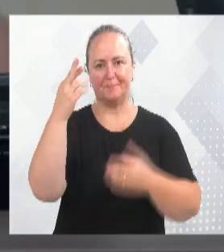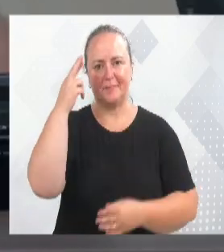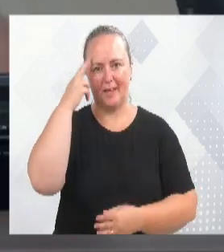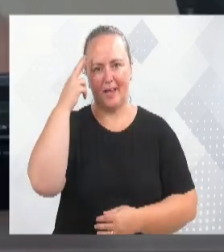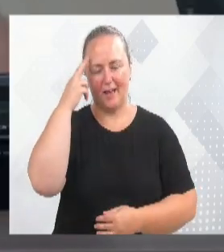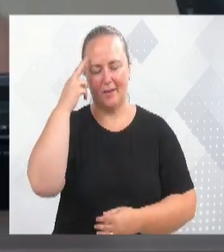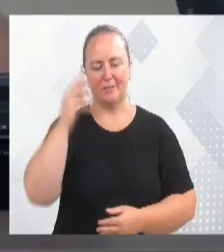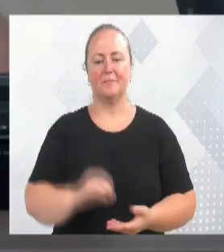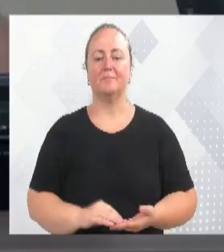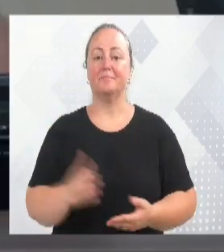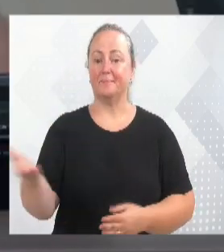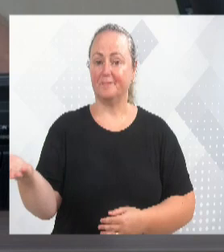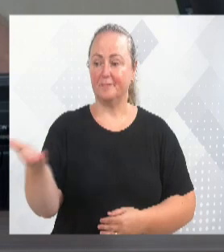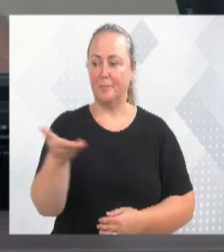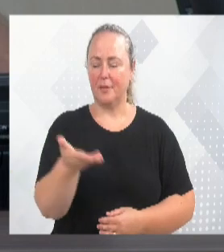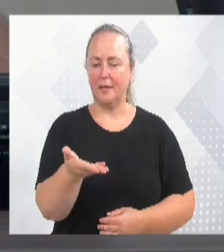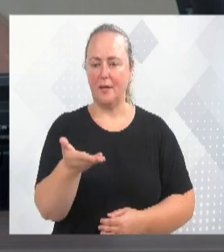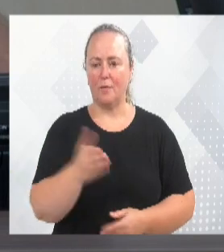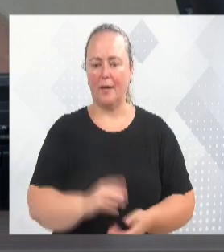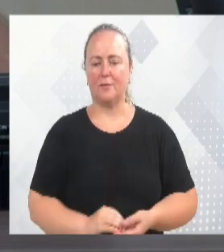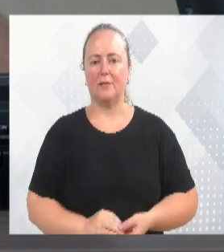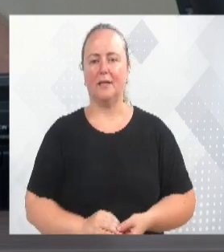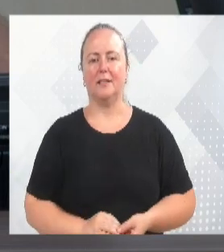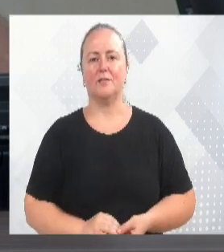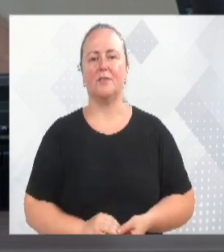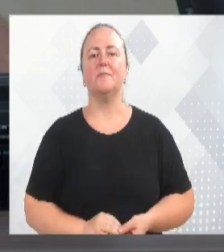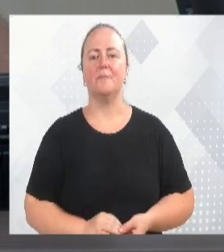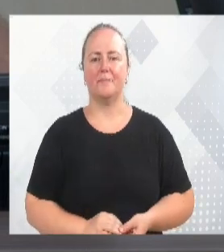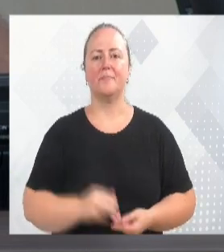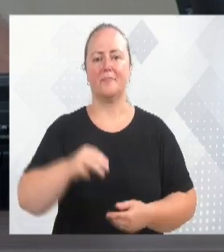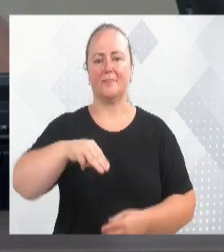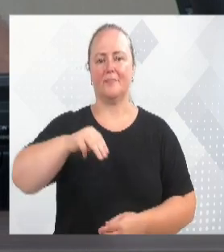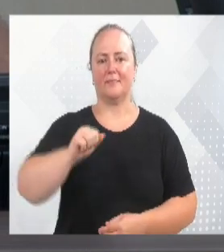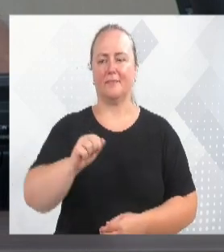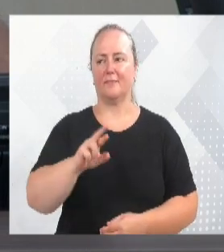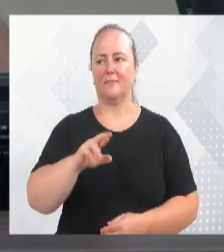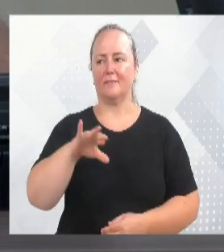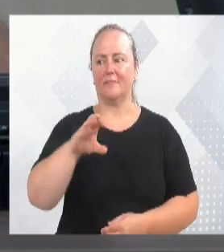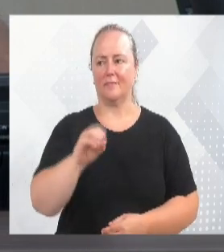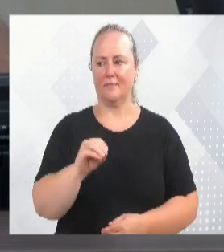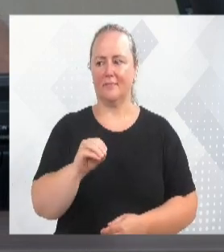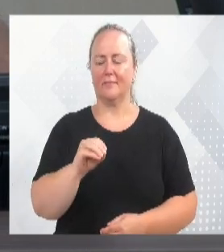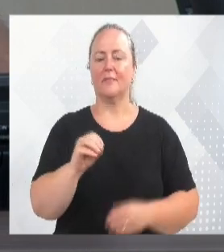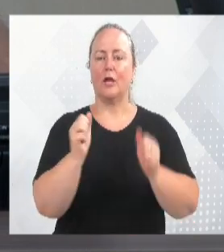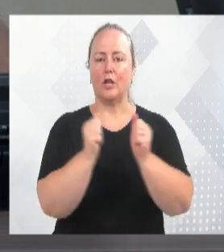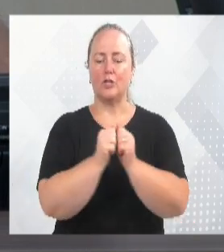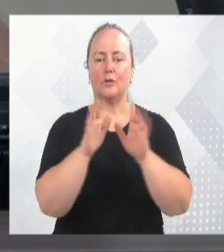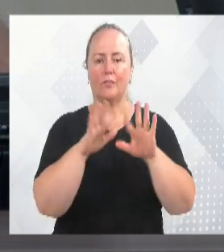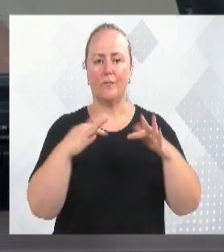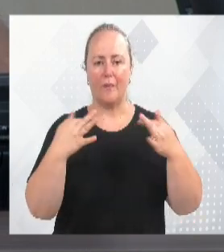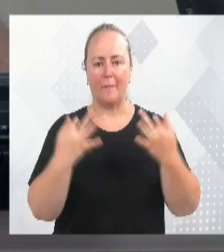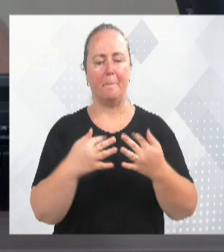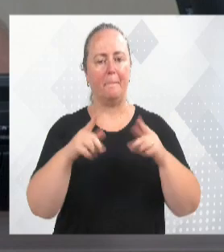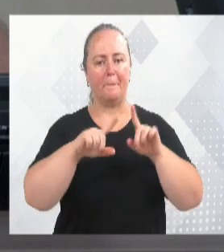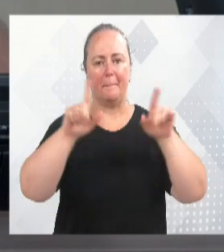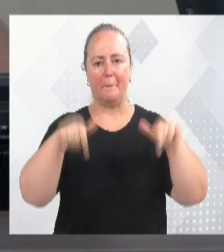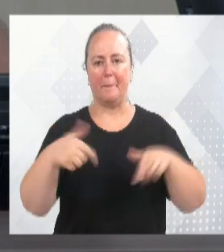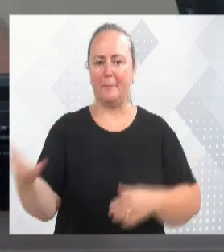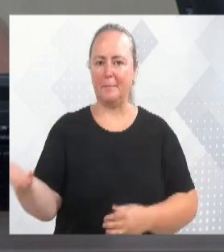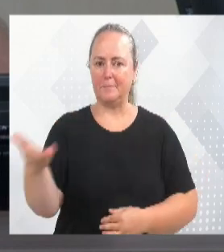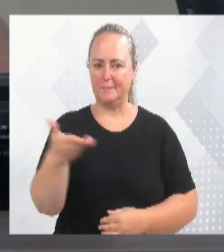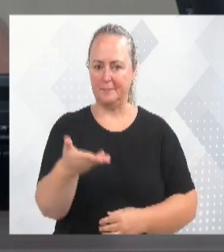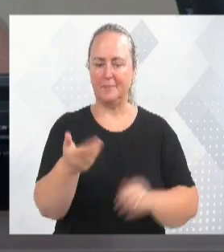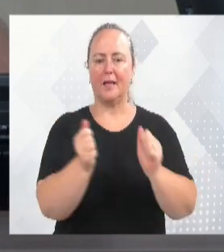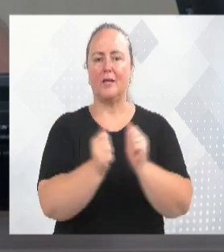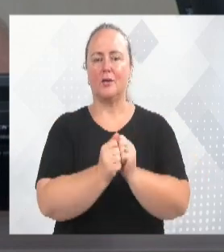Rubens, desculpa, convidamos o senhor Mário Manski Filho, juntamente com os familiares, colaboradores, para receber a moção nas mãos